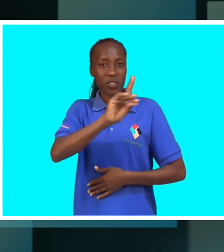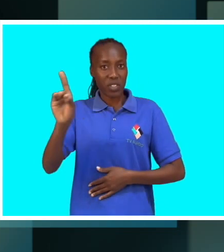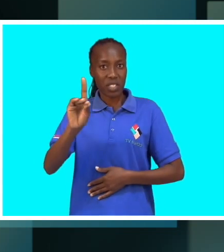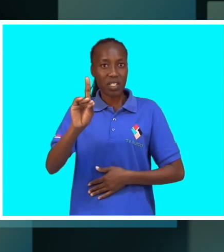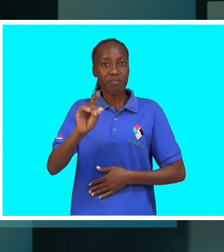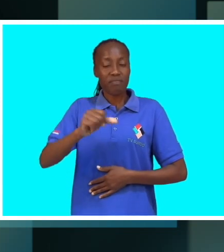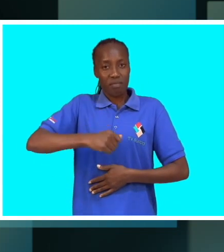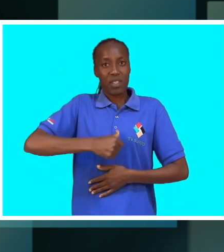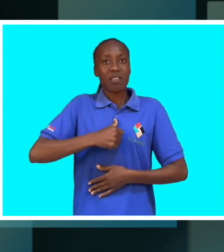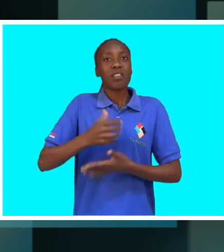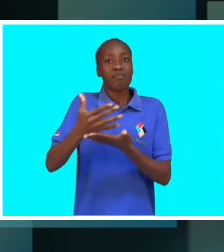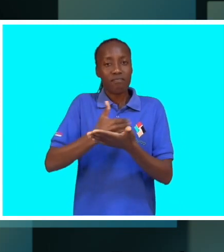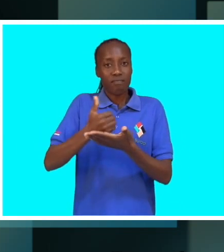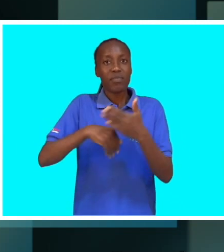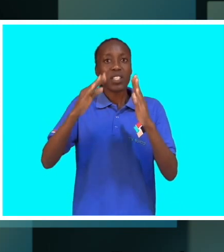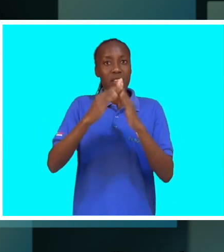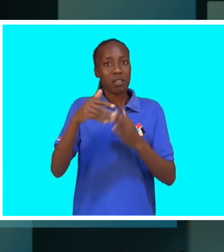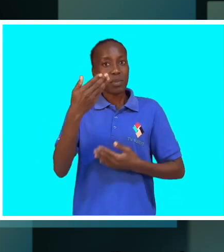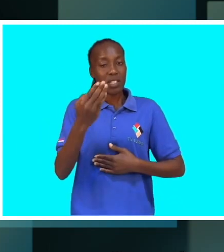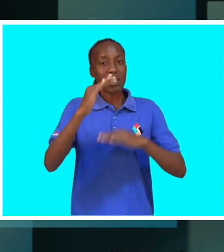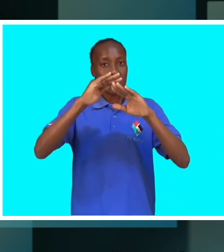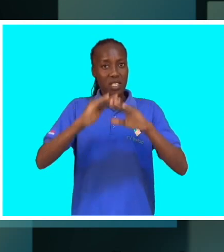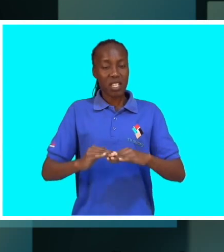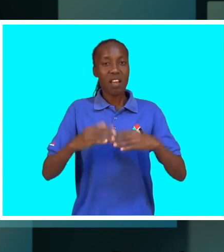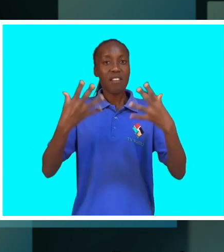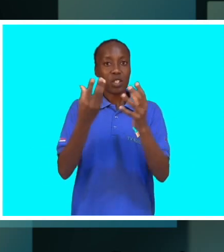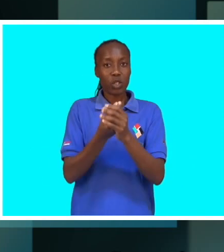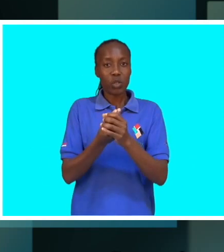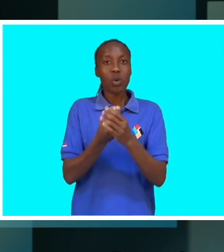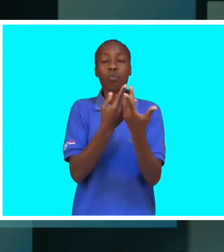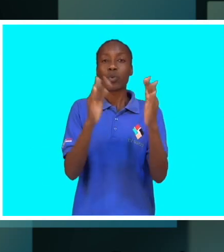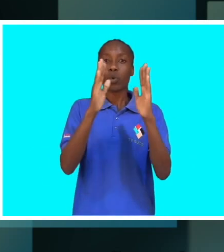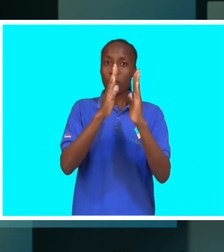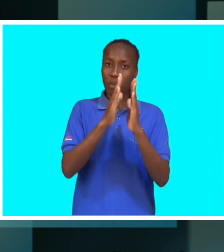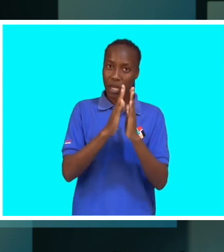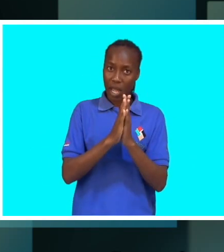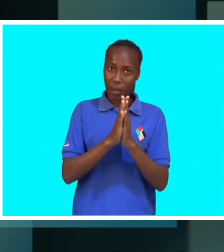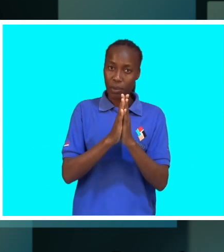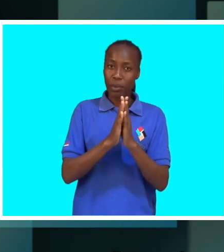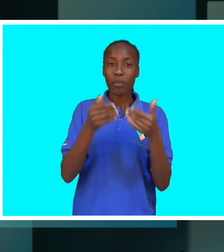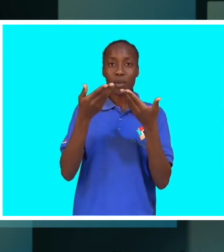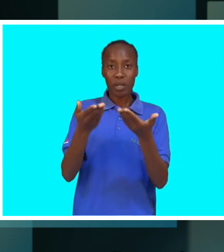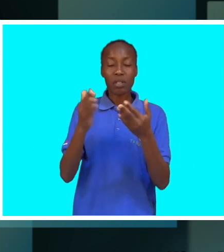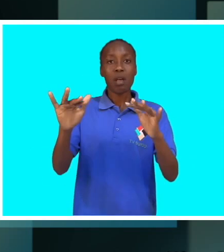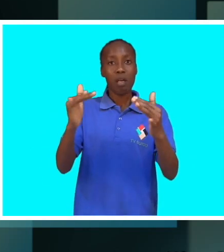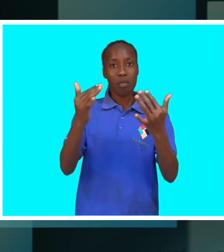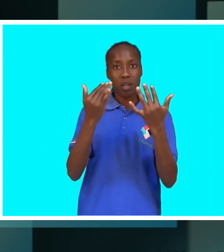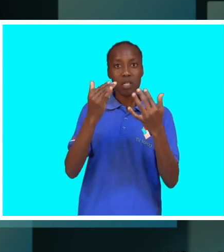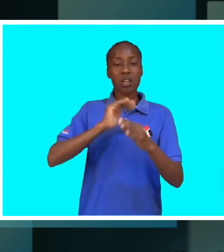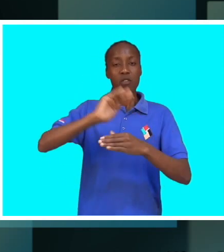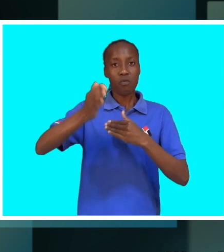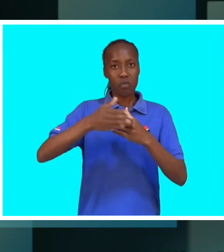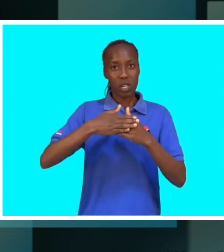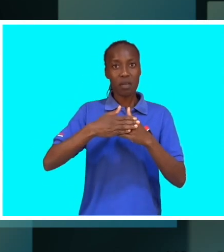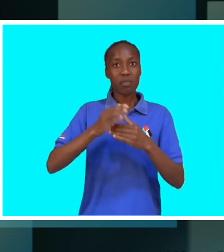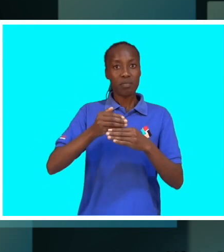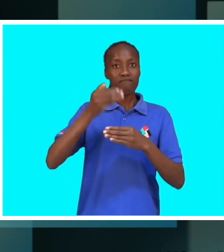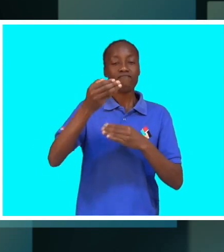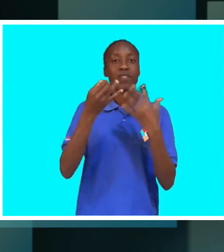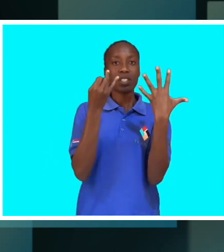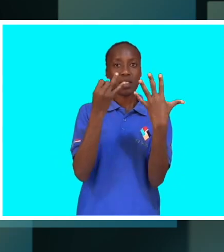na sua renda em casa. Para você que esteve na nossa companhia, o nosso muito obrigado pela sua audiência. Nós voltamos daqui